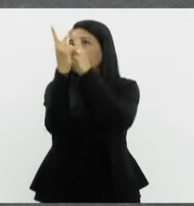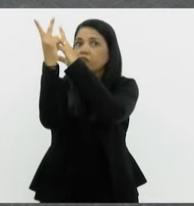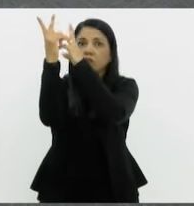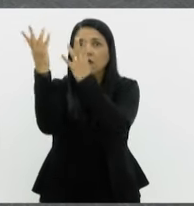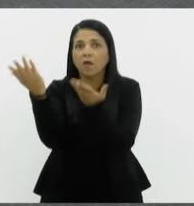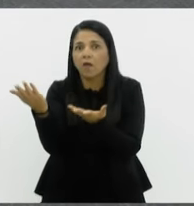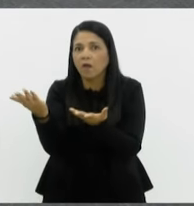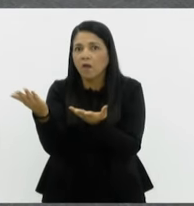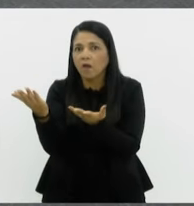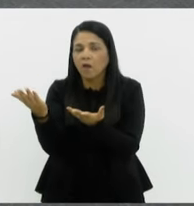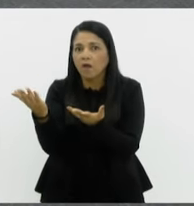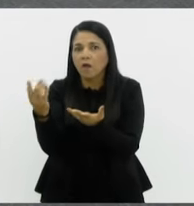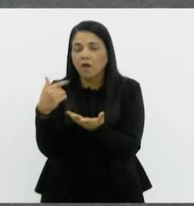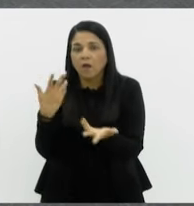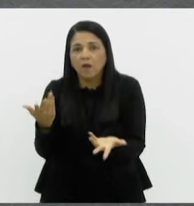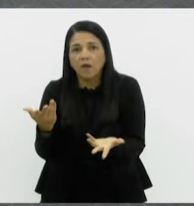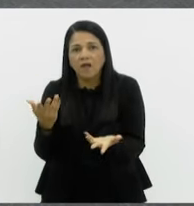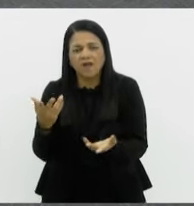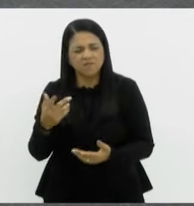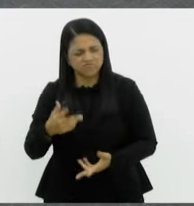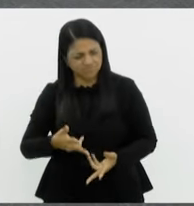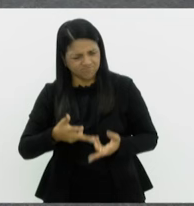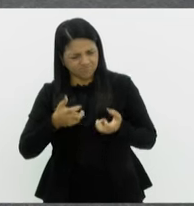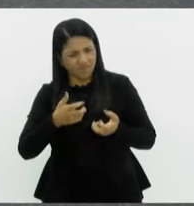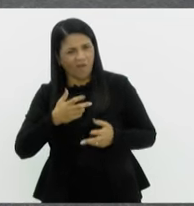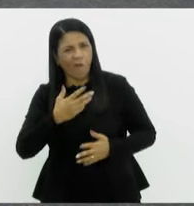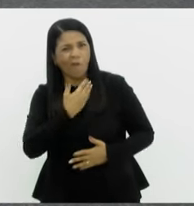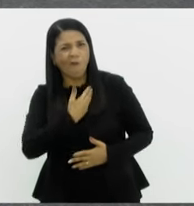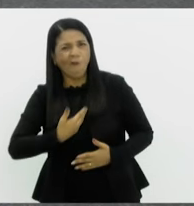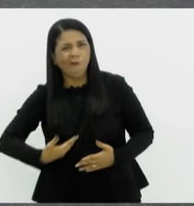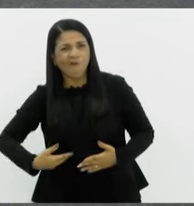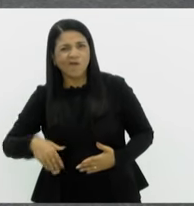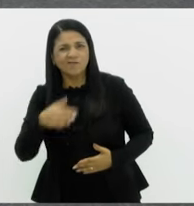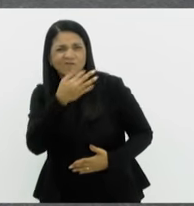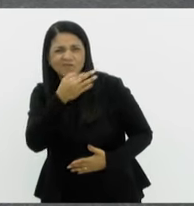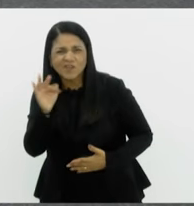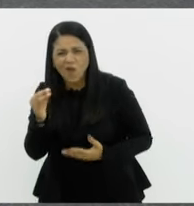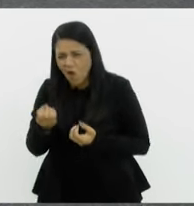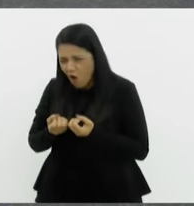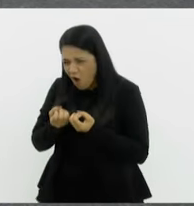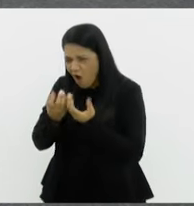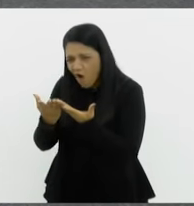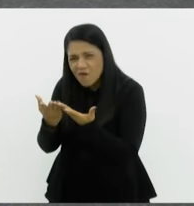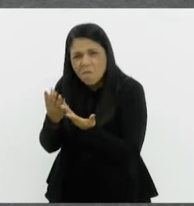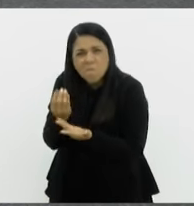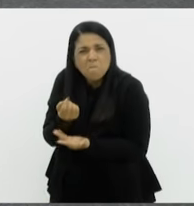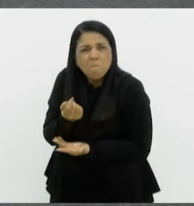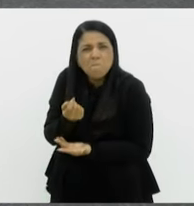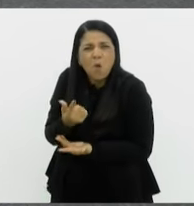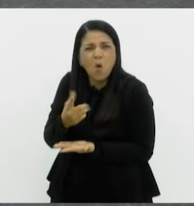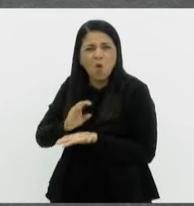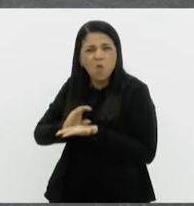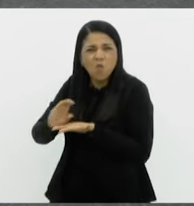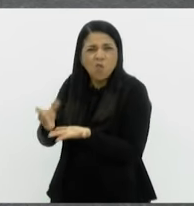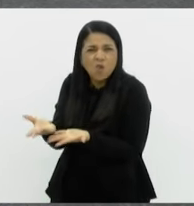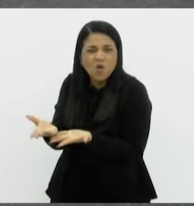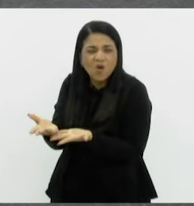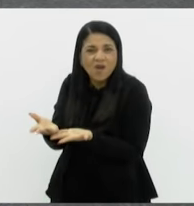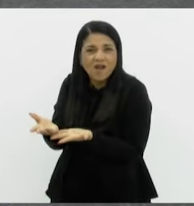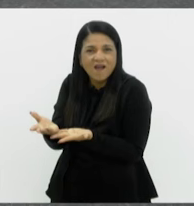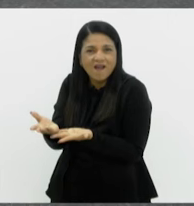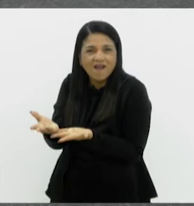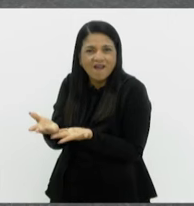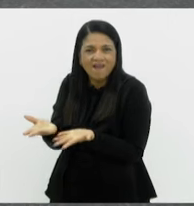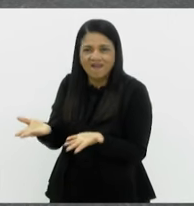vê o governo federal oferecendo tão pouco. O mínimo que ele poderia fazer, o mínimo que